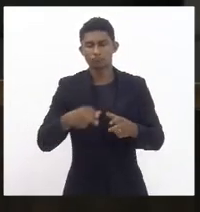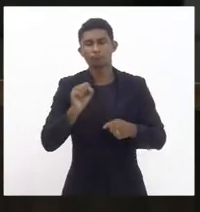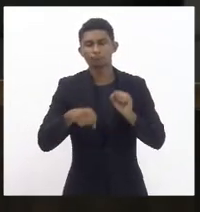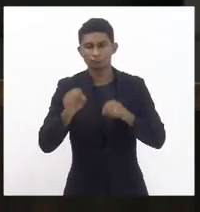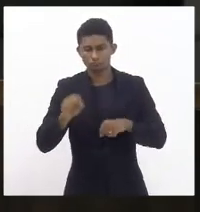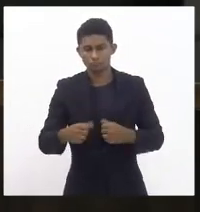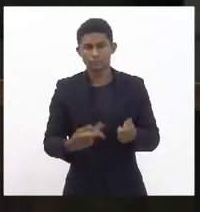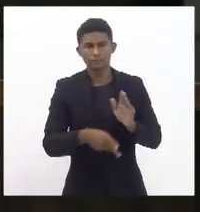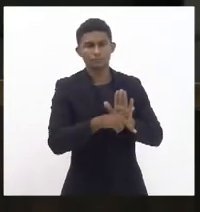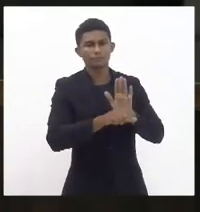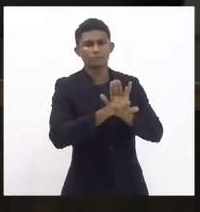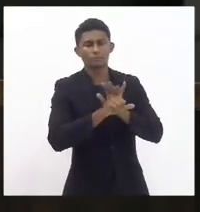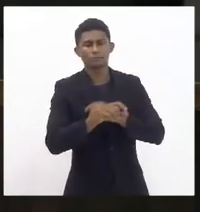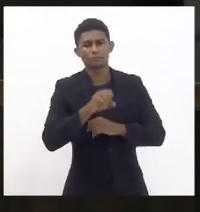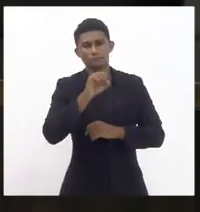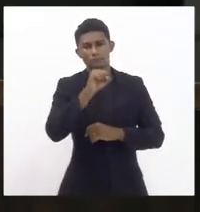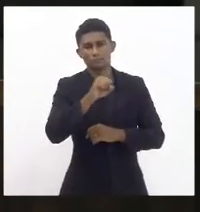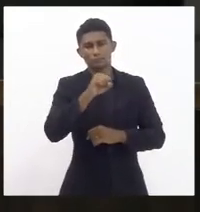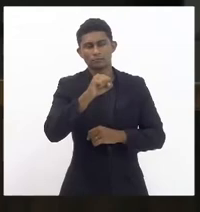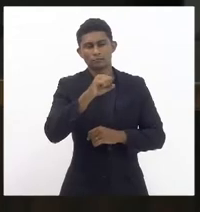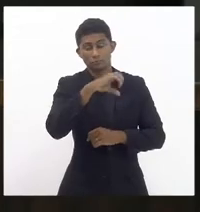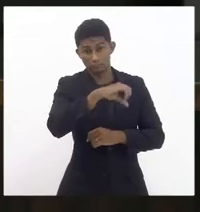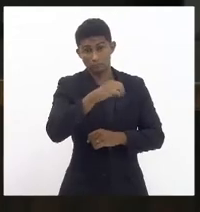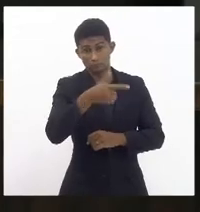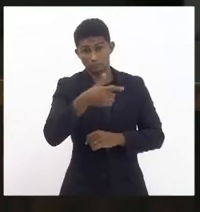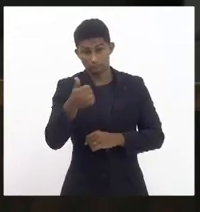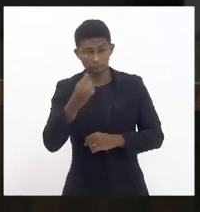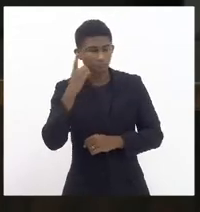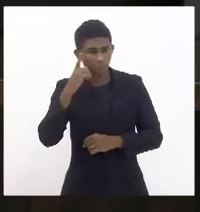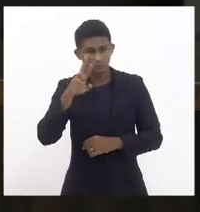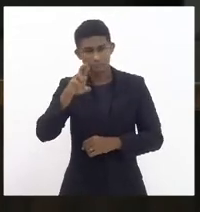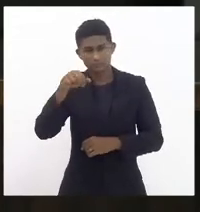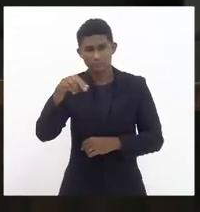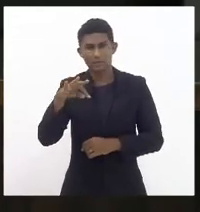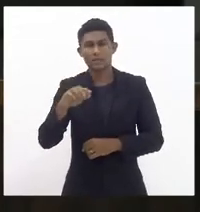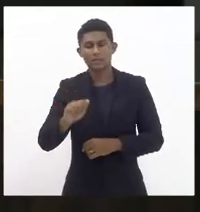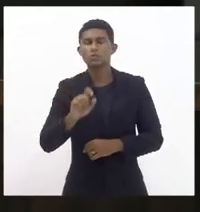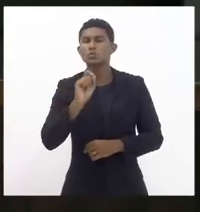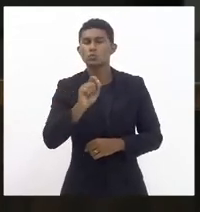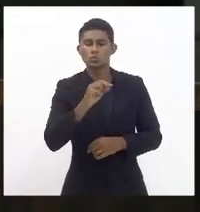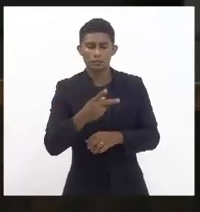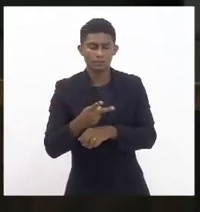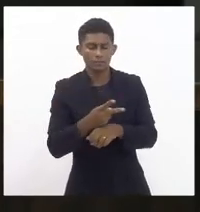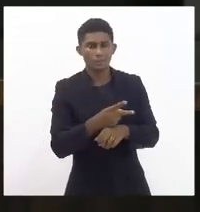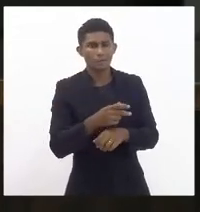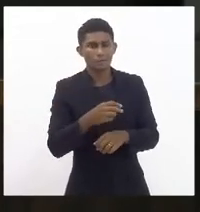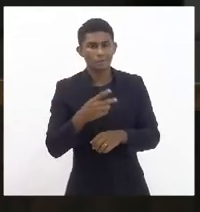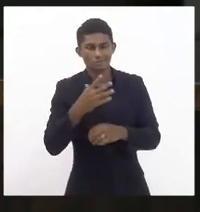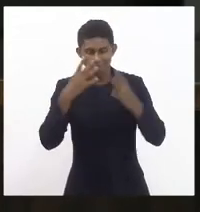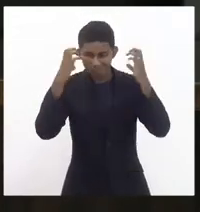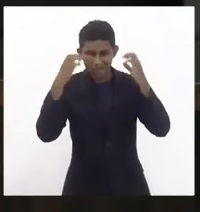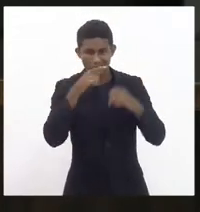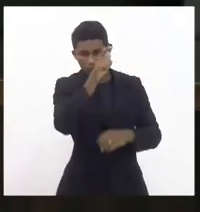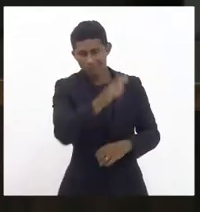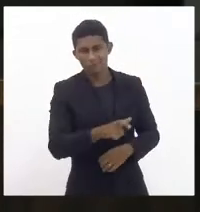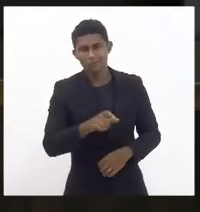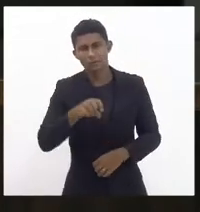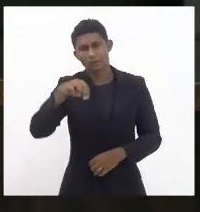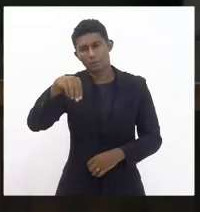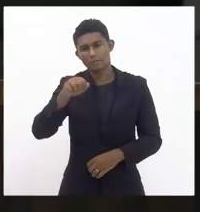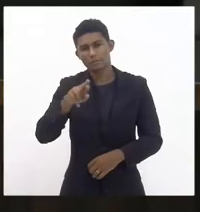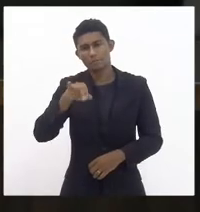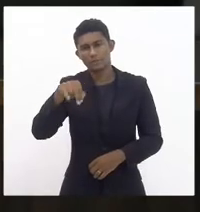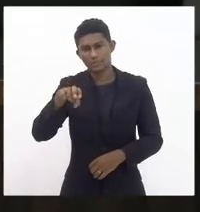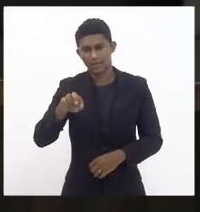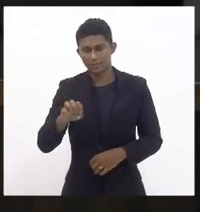Sérgio Deputado resolução 921 the authoritarian nada consegue primaria Marinete da Silva parecer à comissão de normas